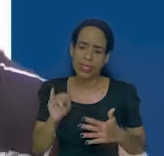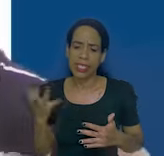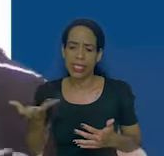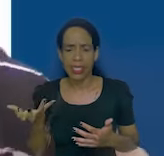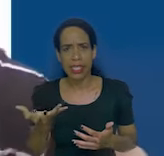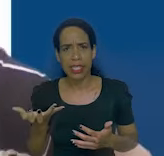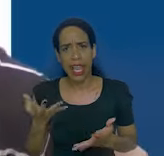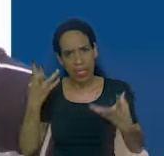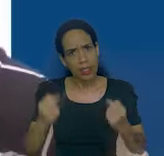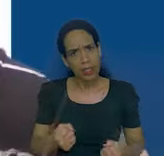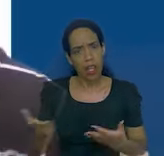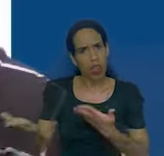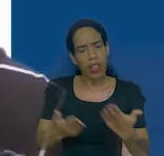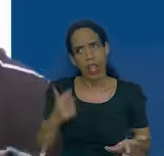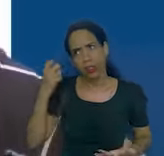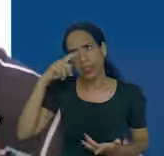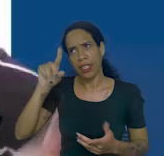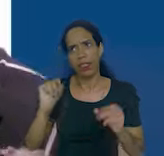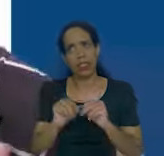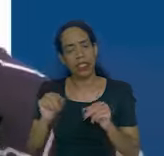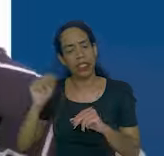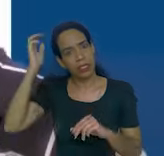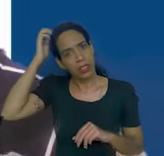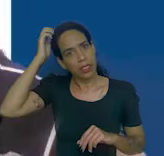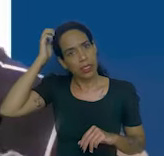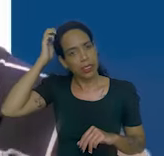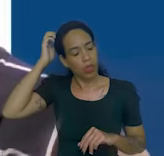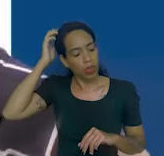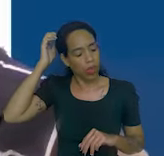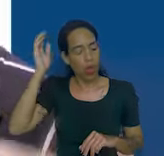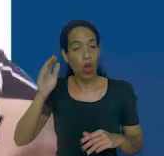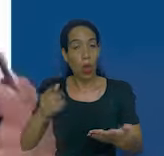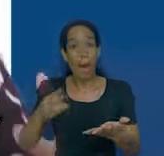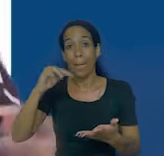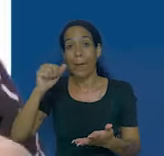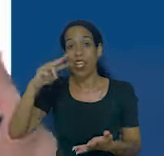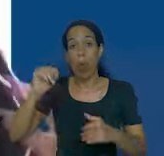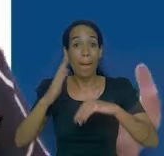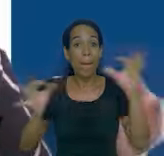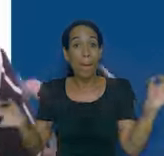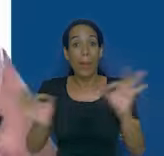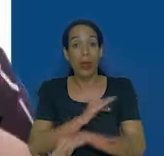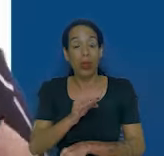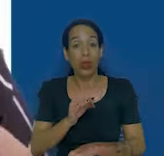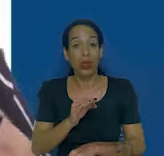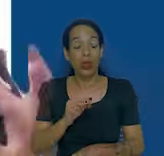queria topar comigo, porque a ideia seria fazer, como o próprio nome diz, um manual prático, alguma coisa